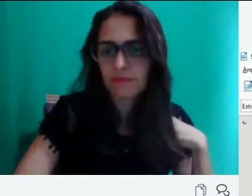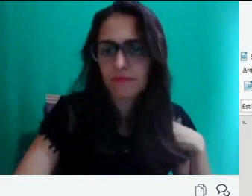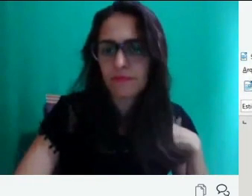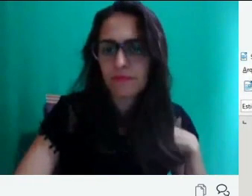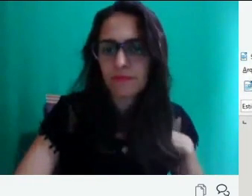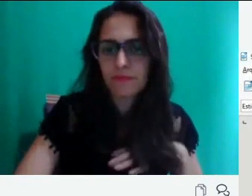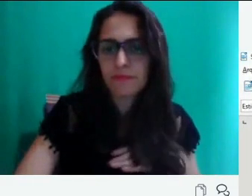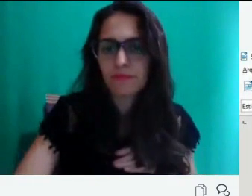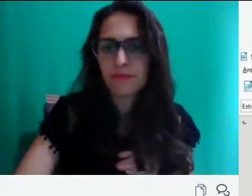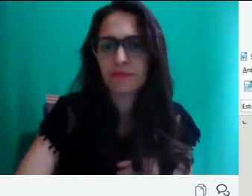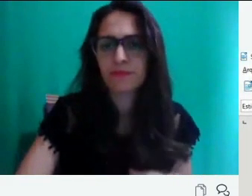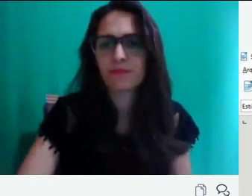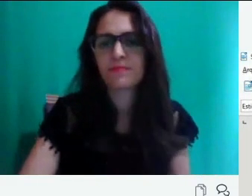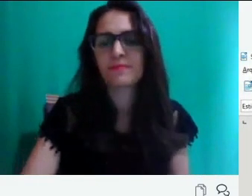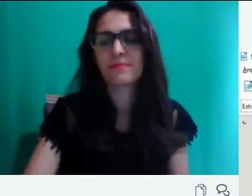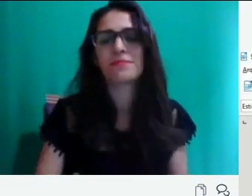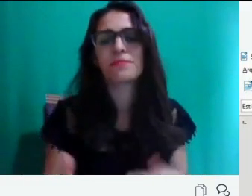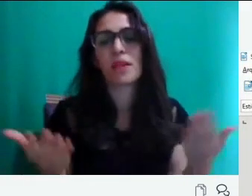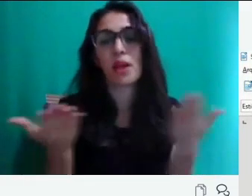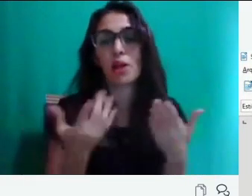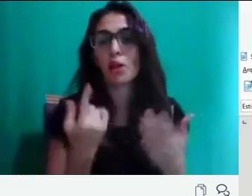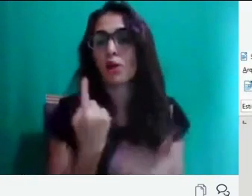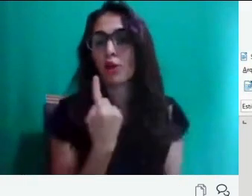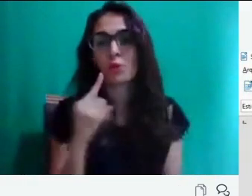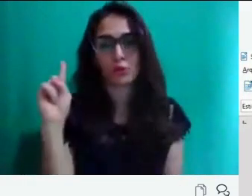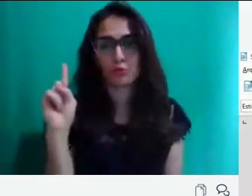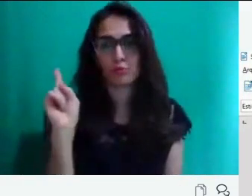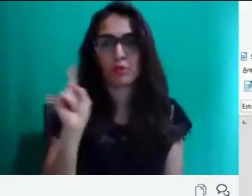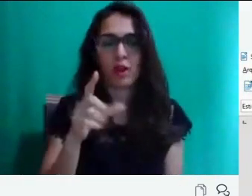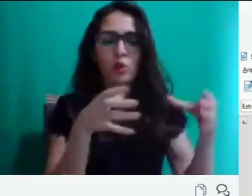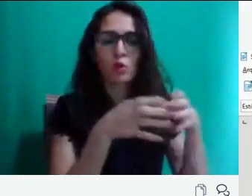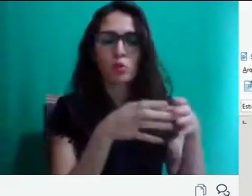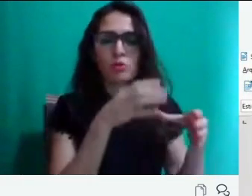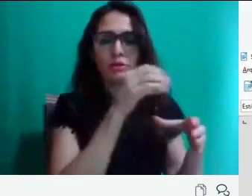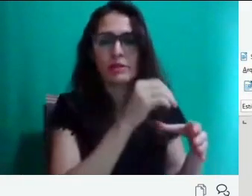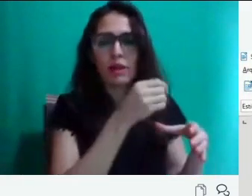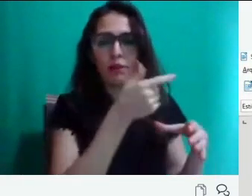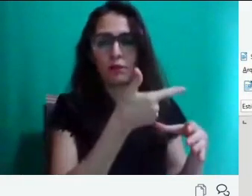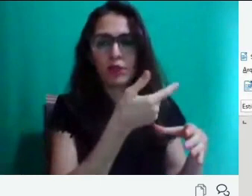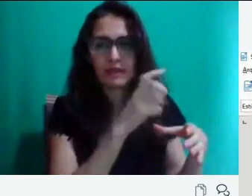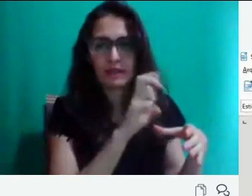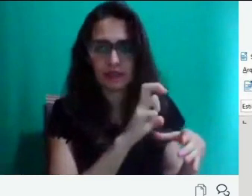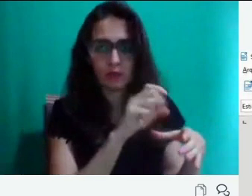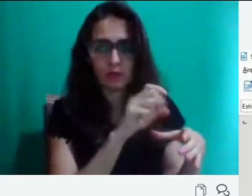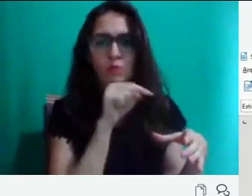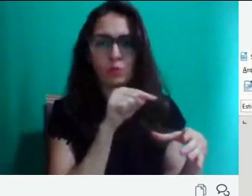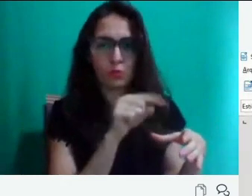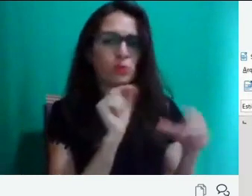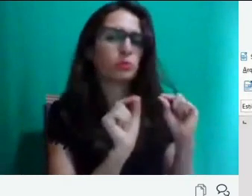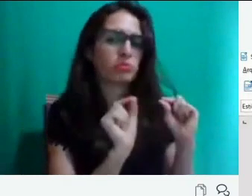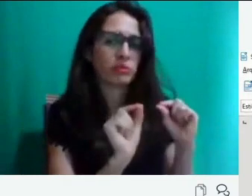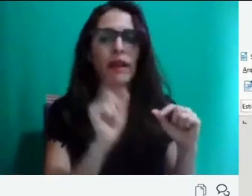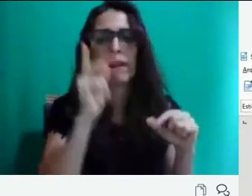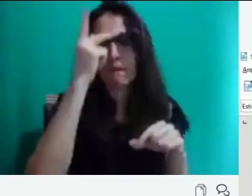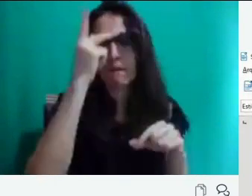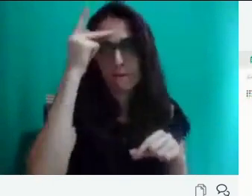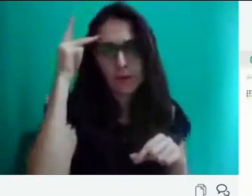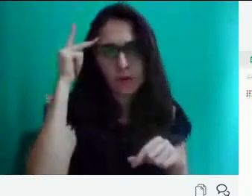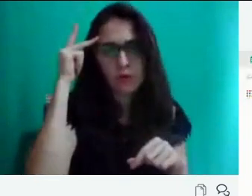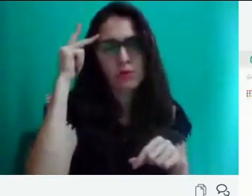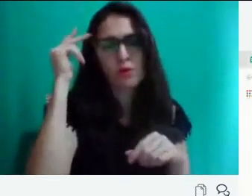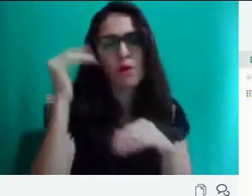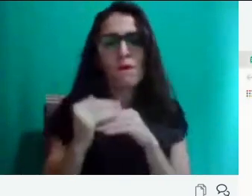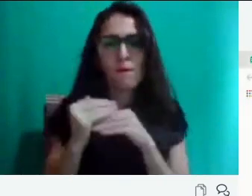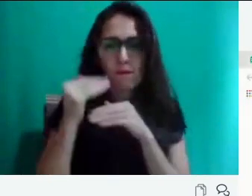Chegamos, então, agora ao último sorteio, que é o código de vaga 025, vagas destinadas ao